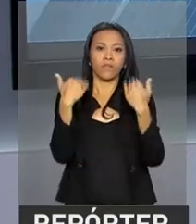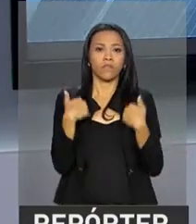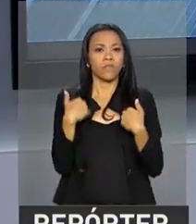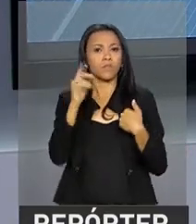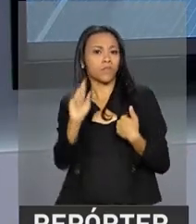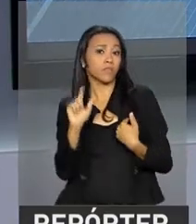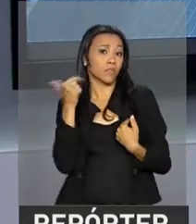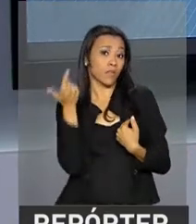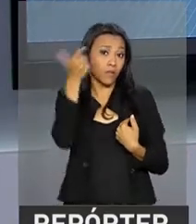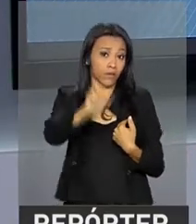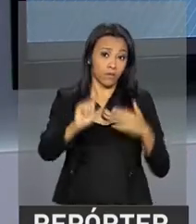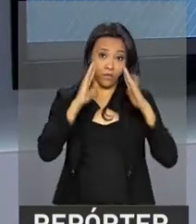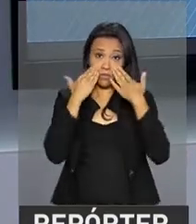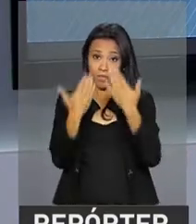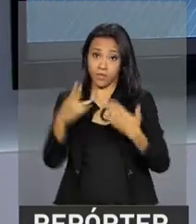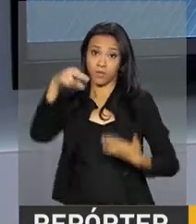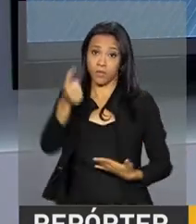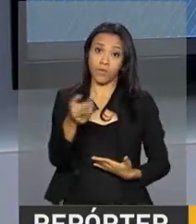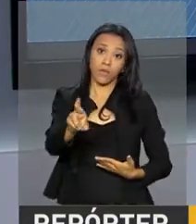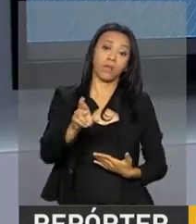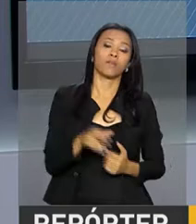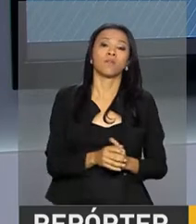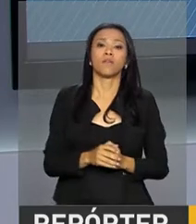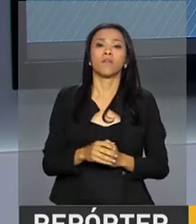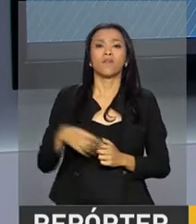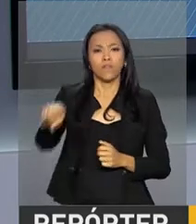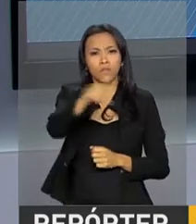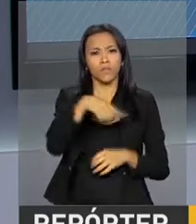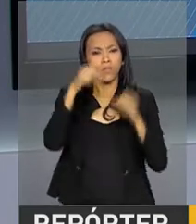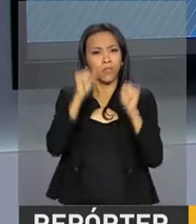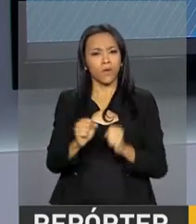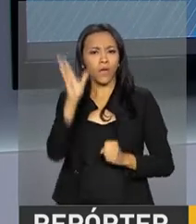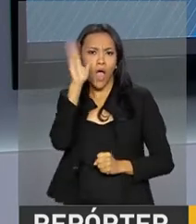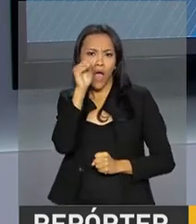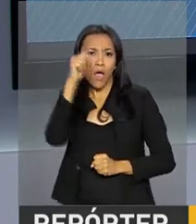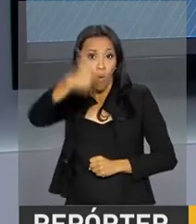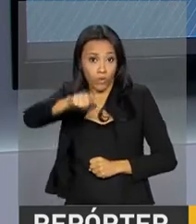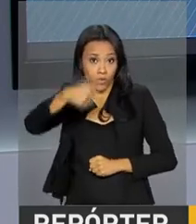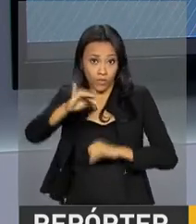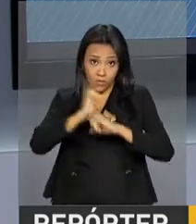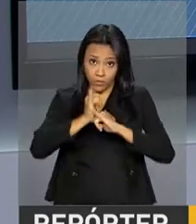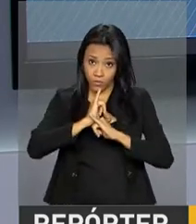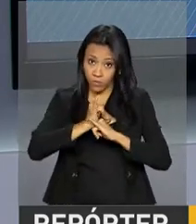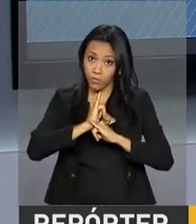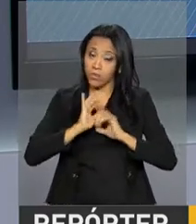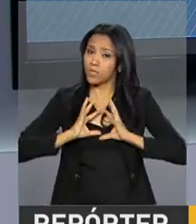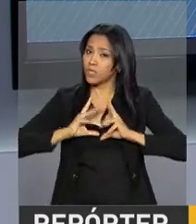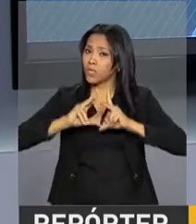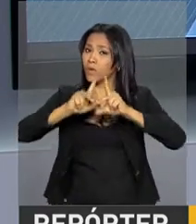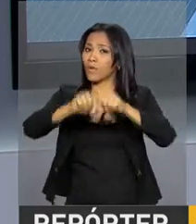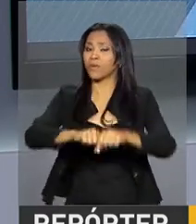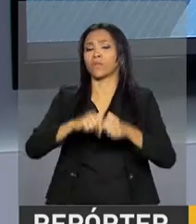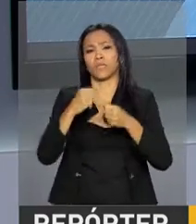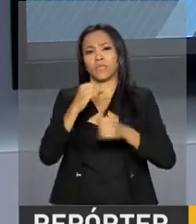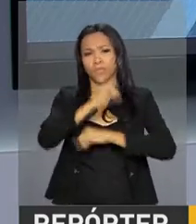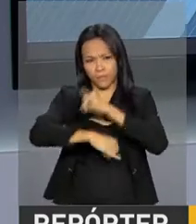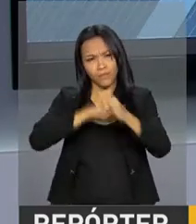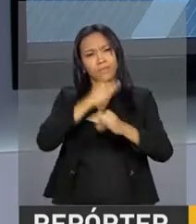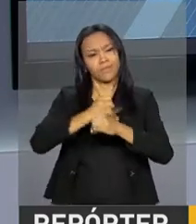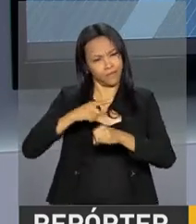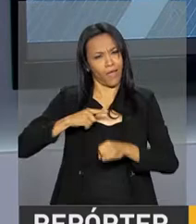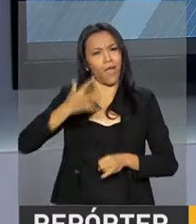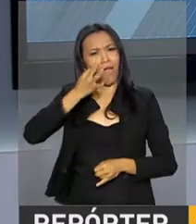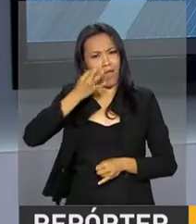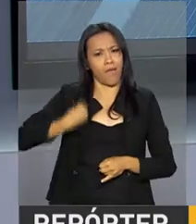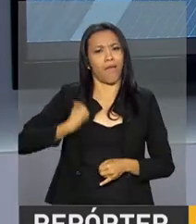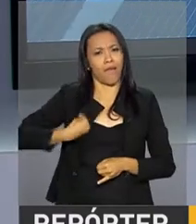hora na próxima edição do Repórter NBR. Você pode rever as reportagens no YouTube e toda a nossa programação também está na página da NBR